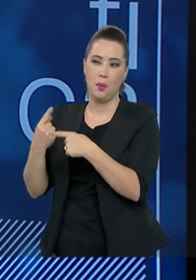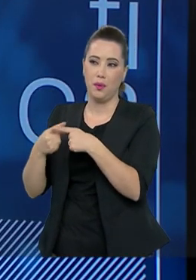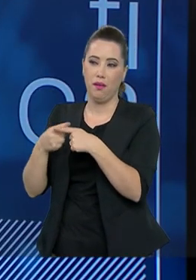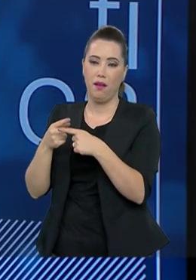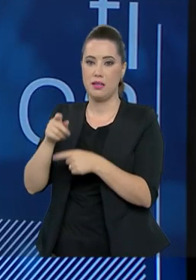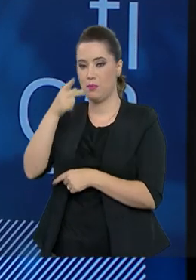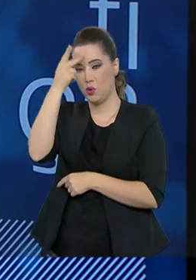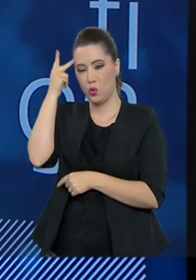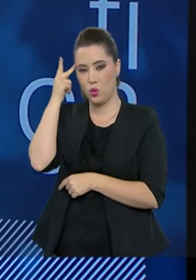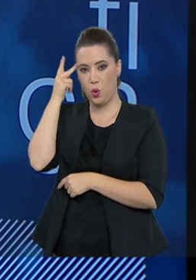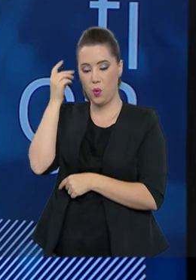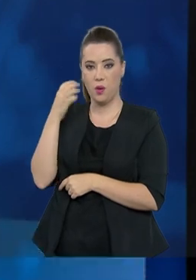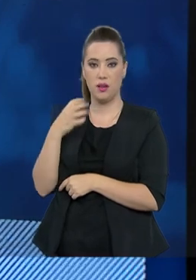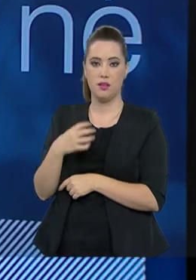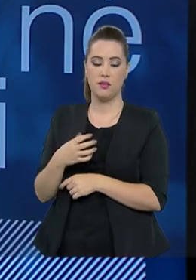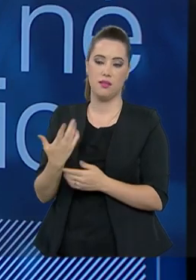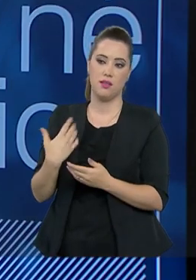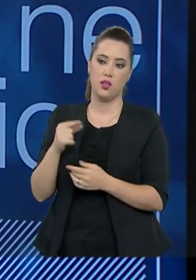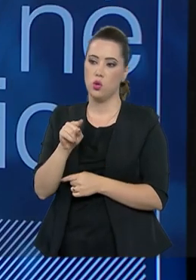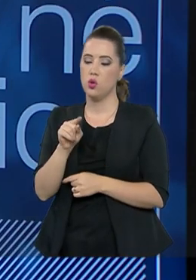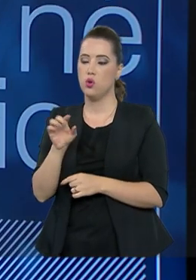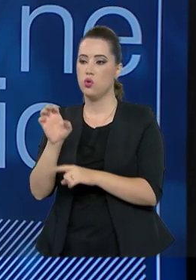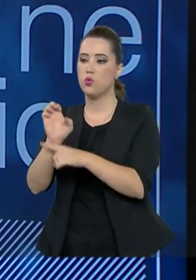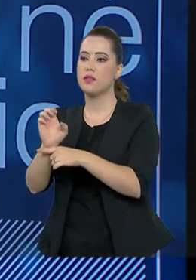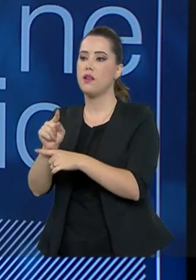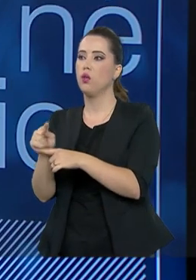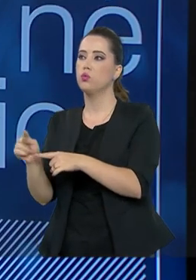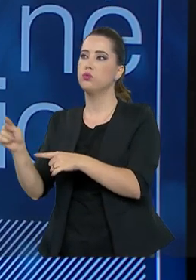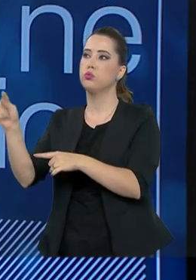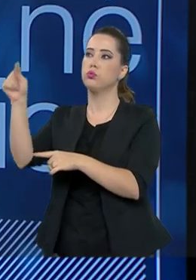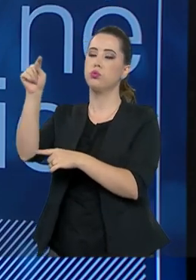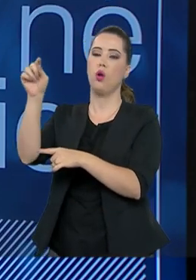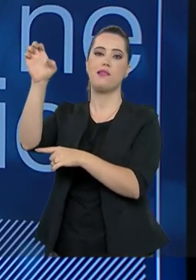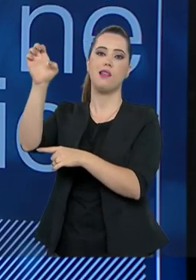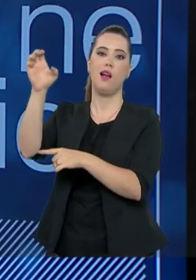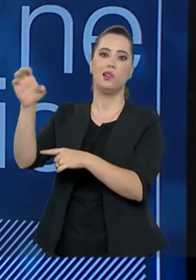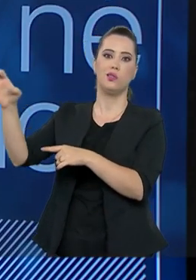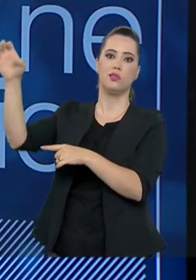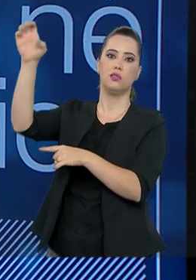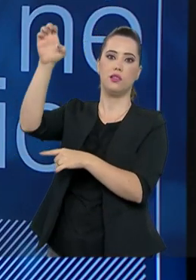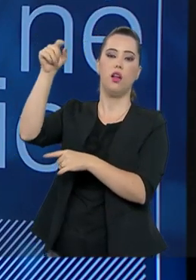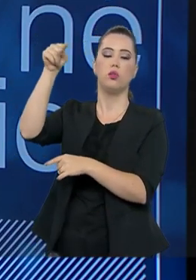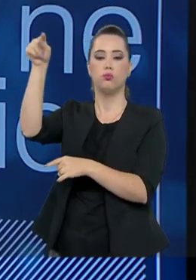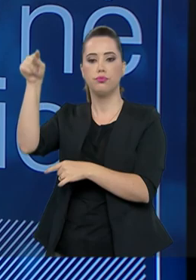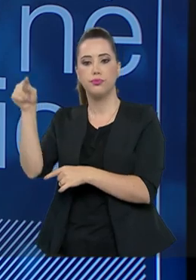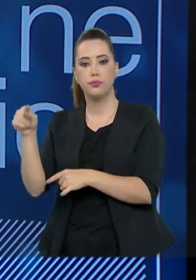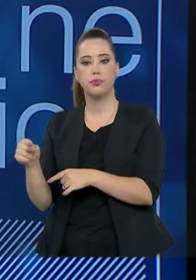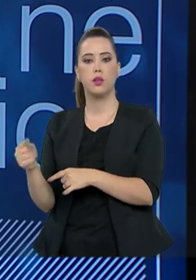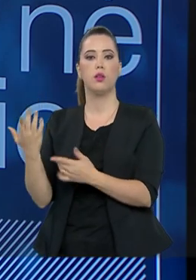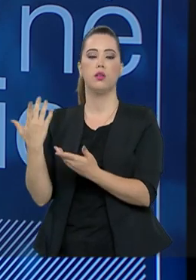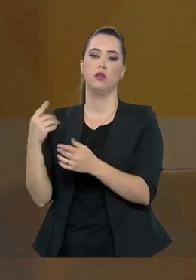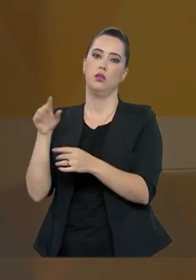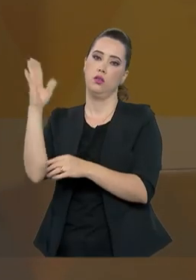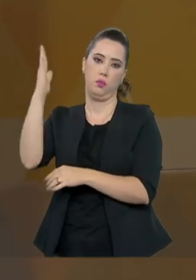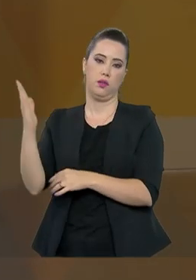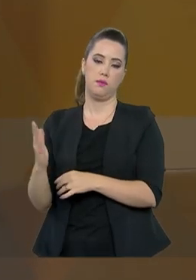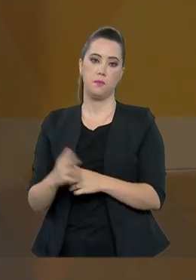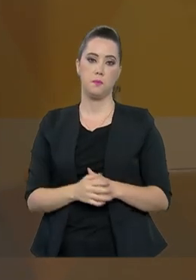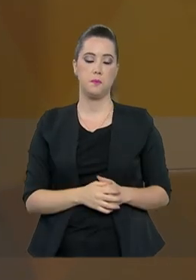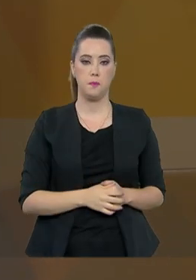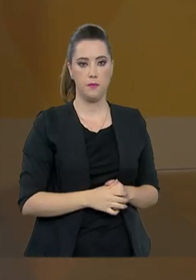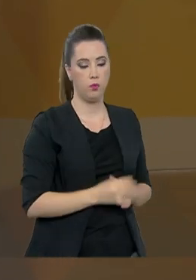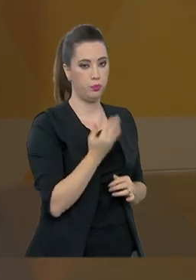de um estado para outro, é que esse poder de ter um banco nacional também mostra a sua importância. Agora o senhor falou um pouquinho